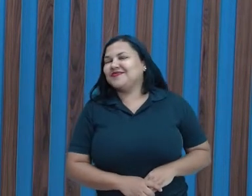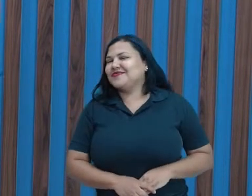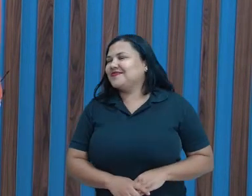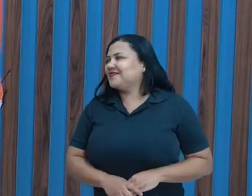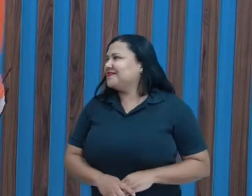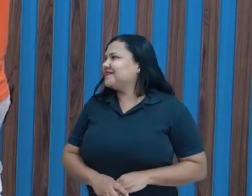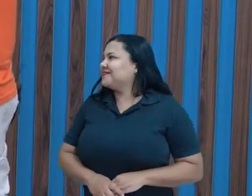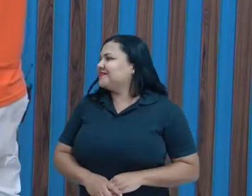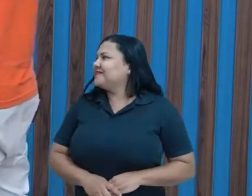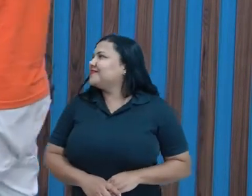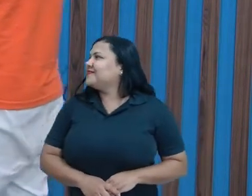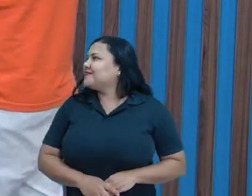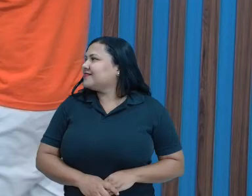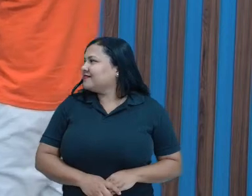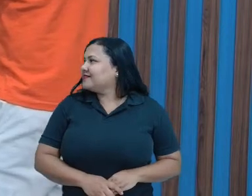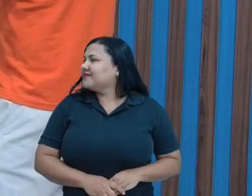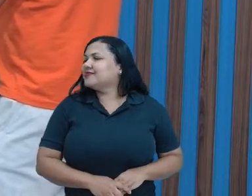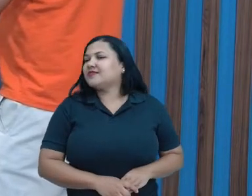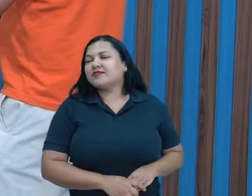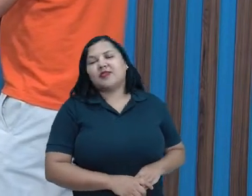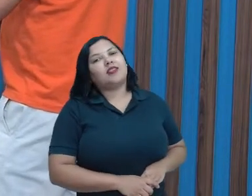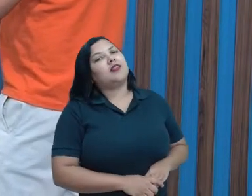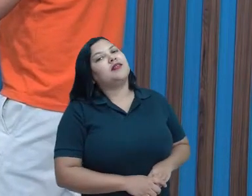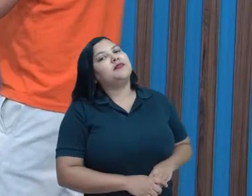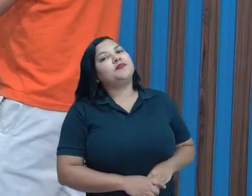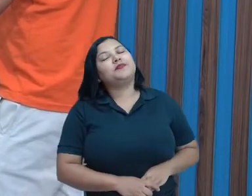if I saw you in heaven?